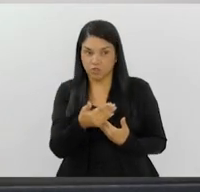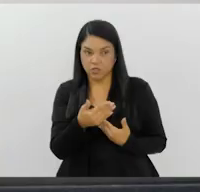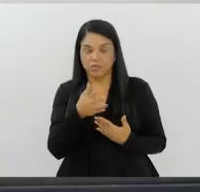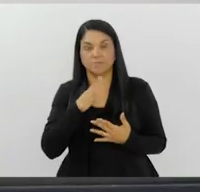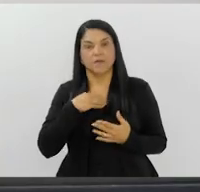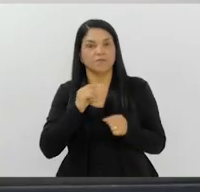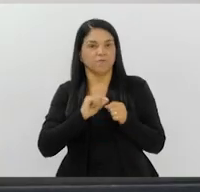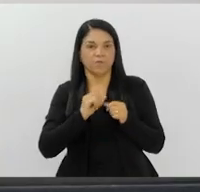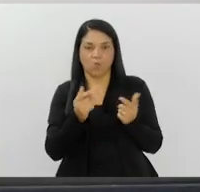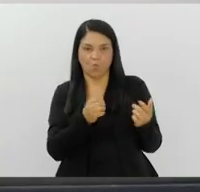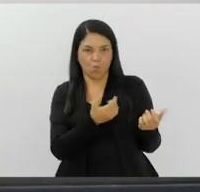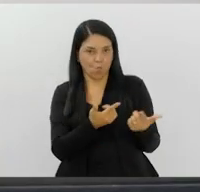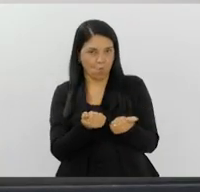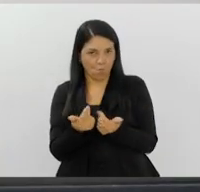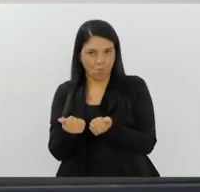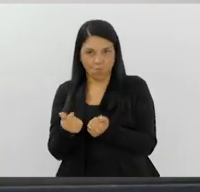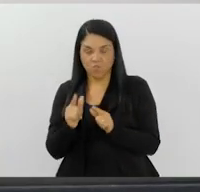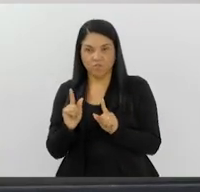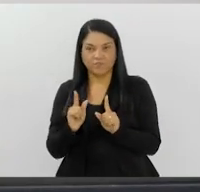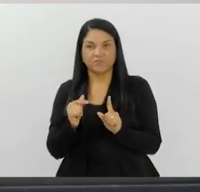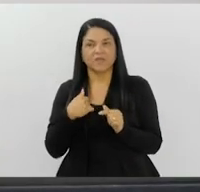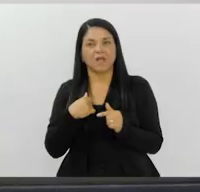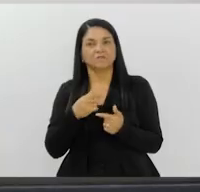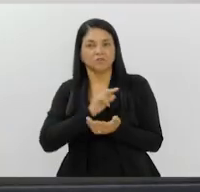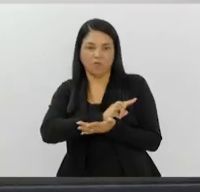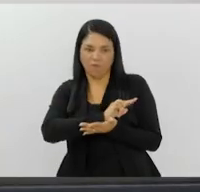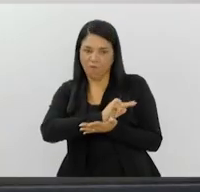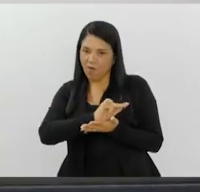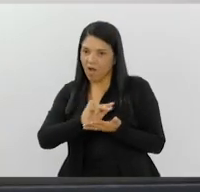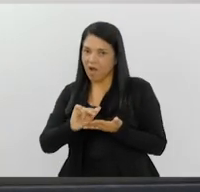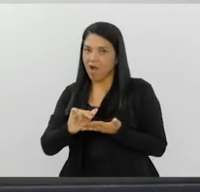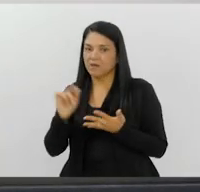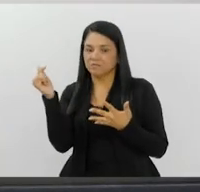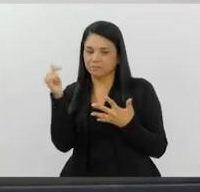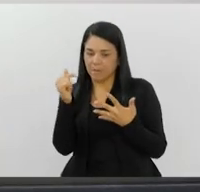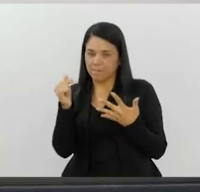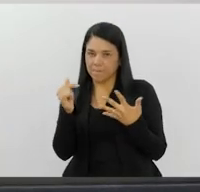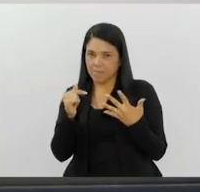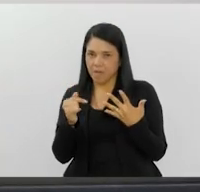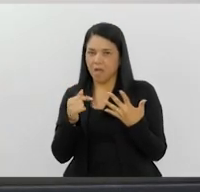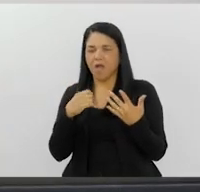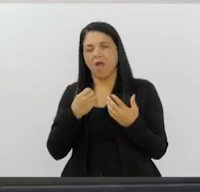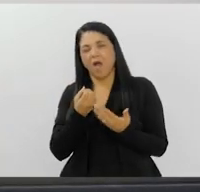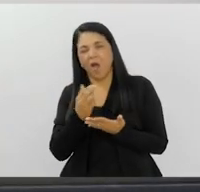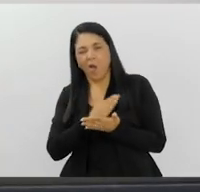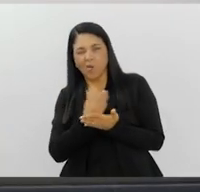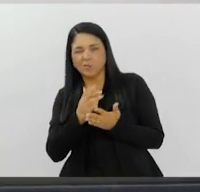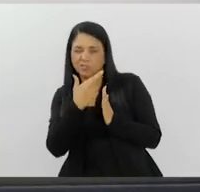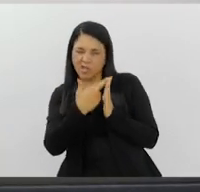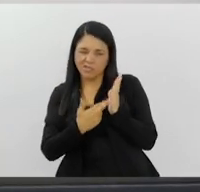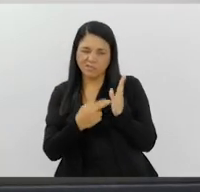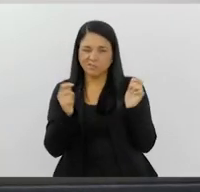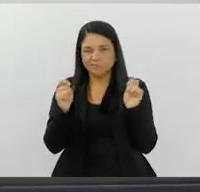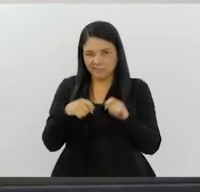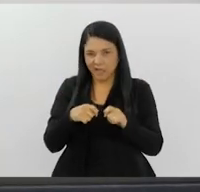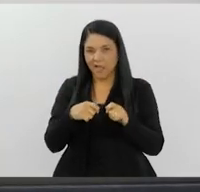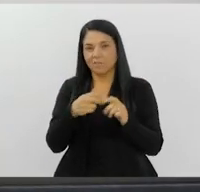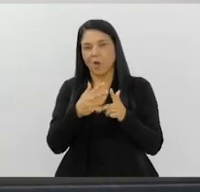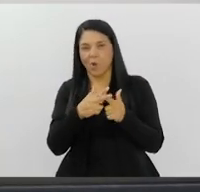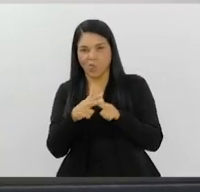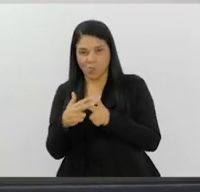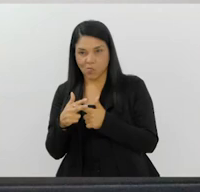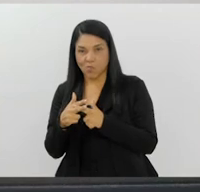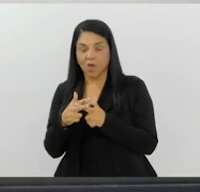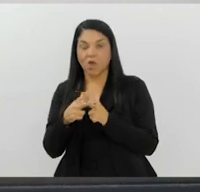feito pelo não vou dizer todos que eu vi que foram várias observações algumas são de redação eu já achei todas válidas mas as de